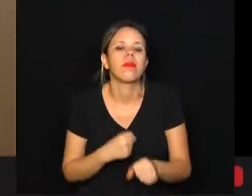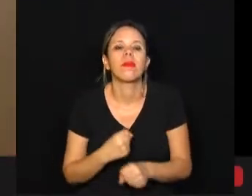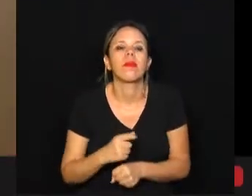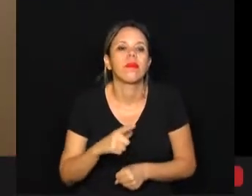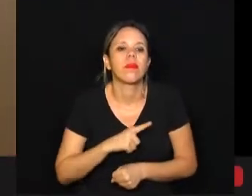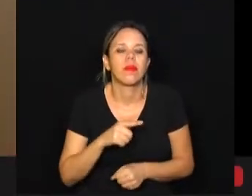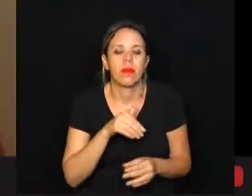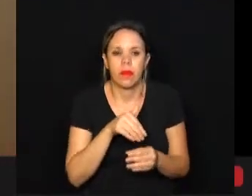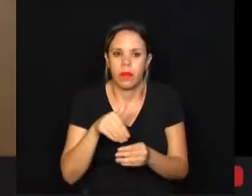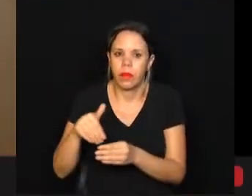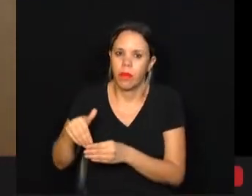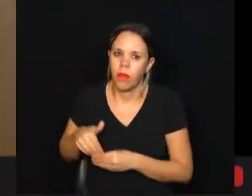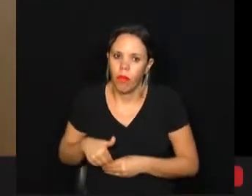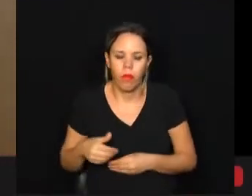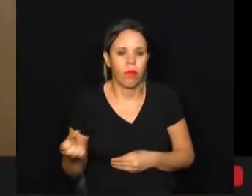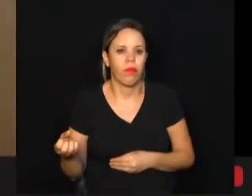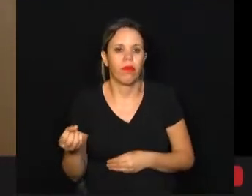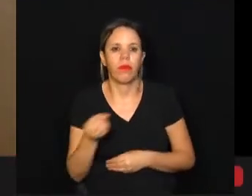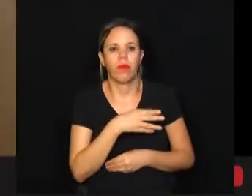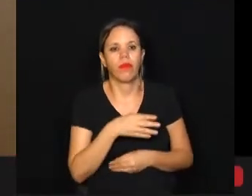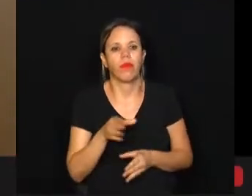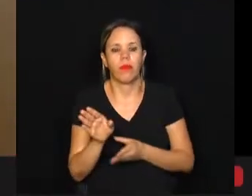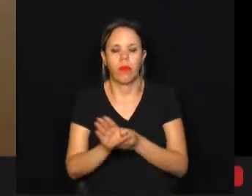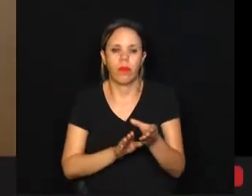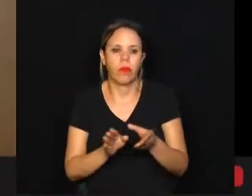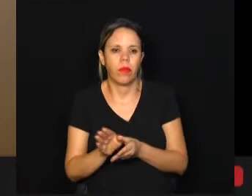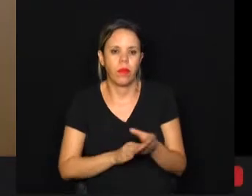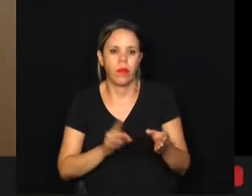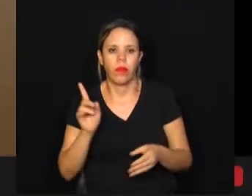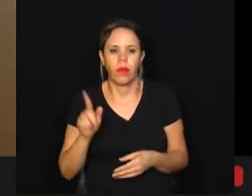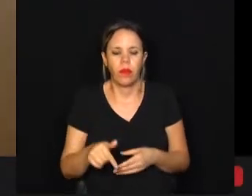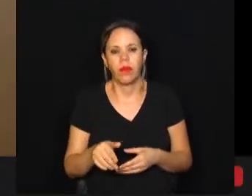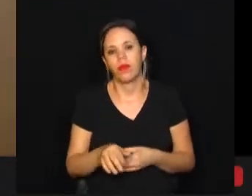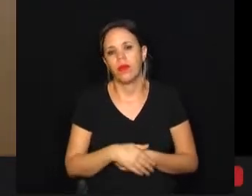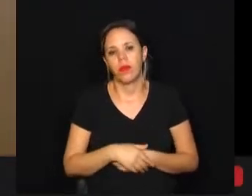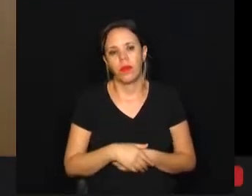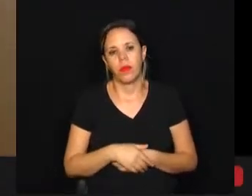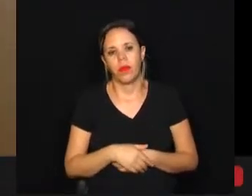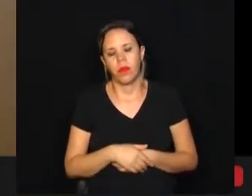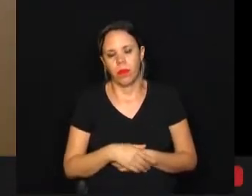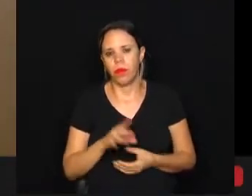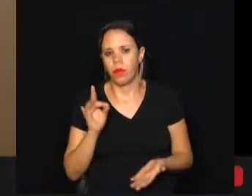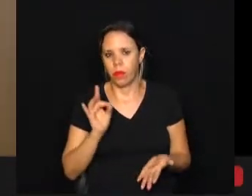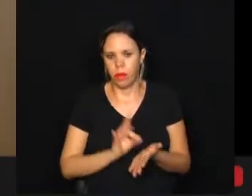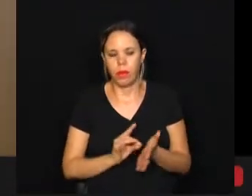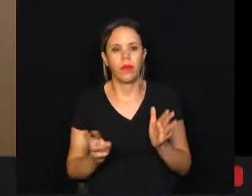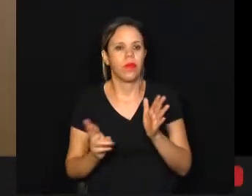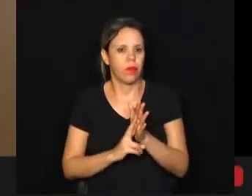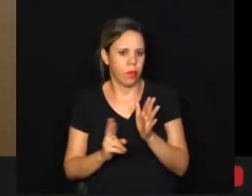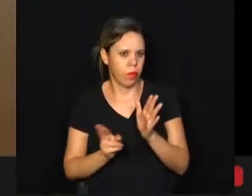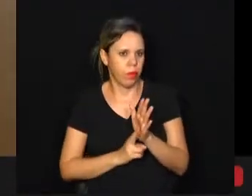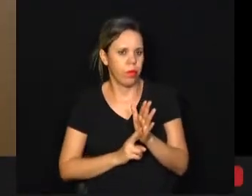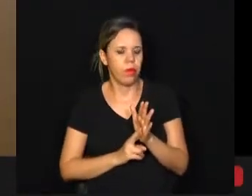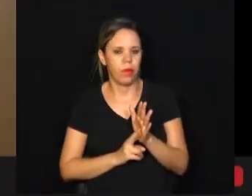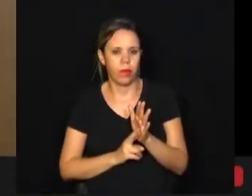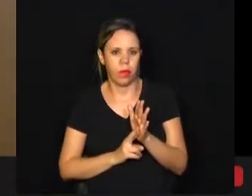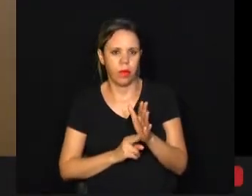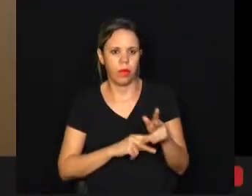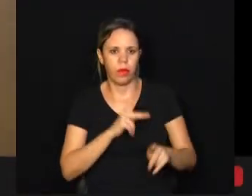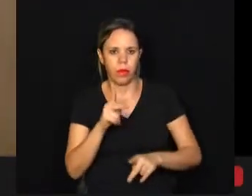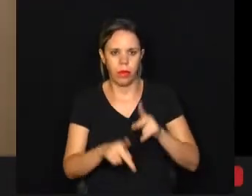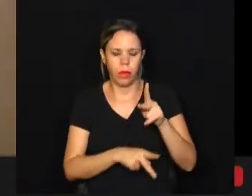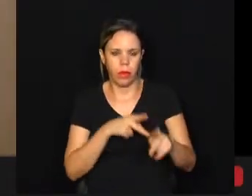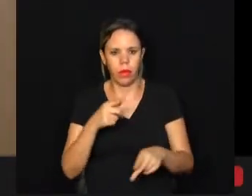a votação do novo conselho, que é um conselho de fato representativo, com pessoas que